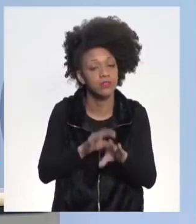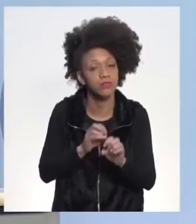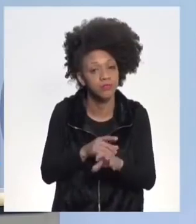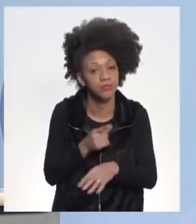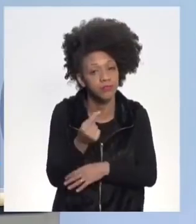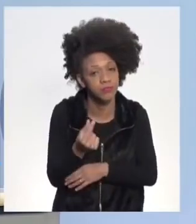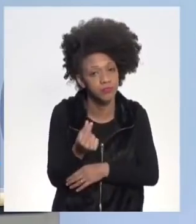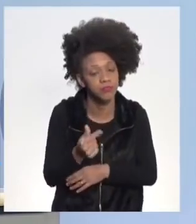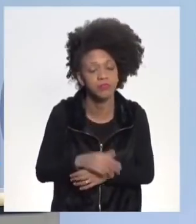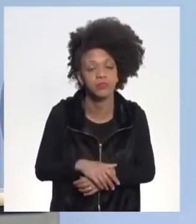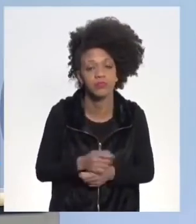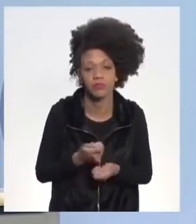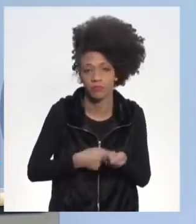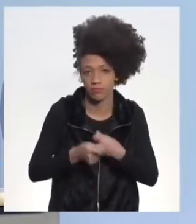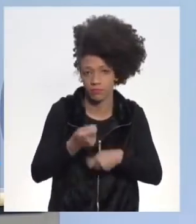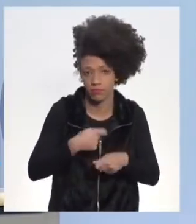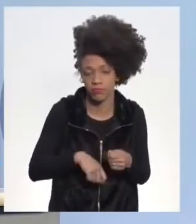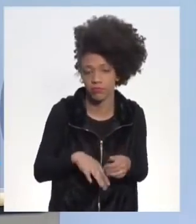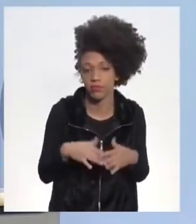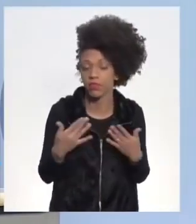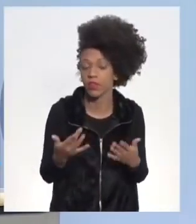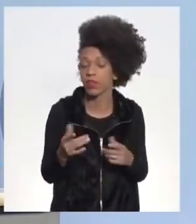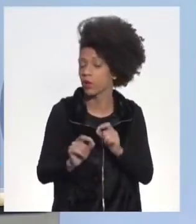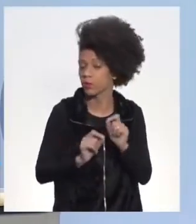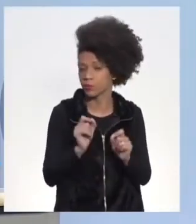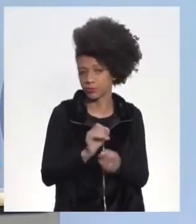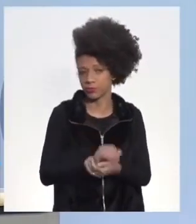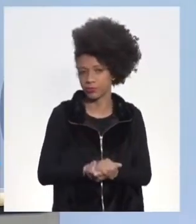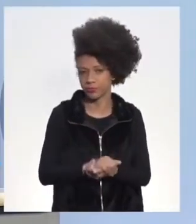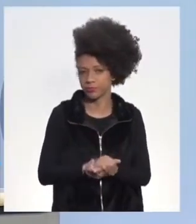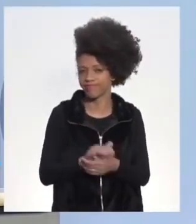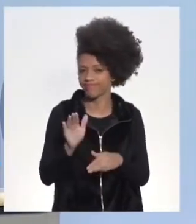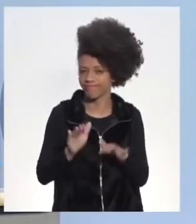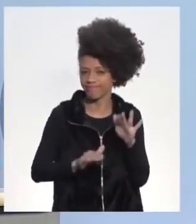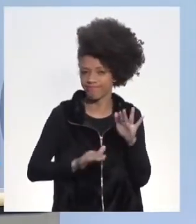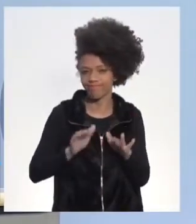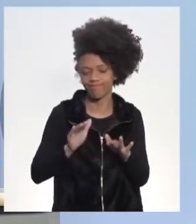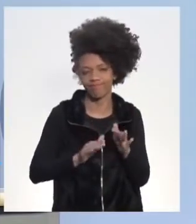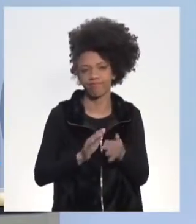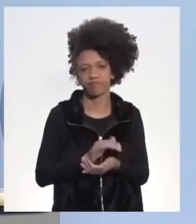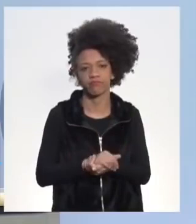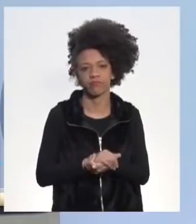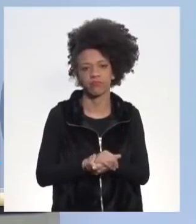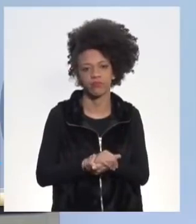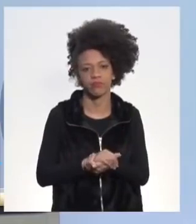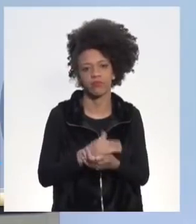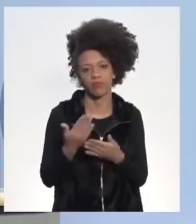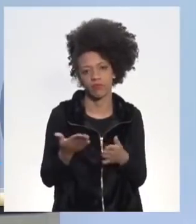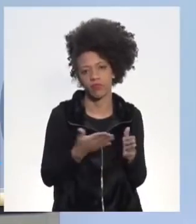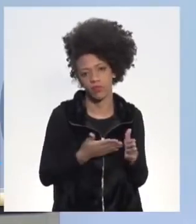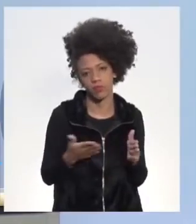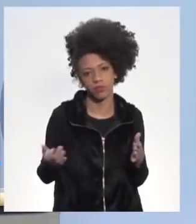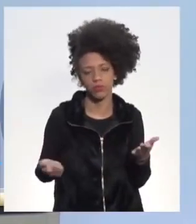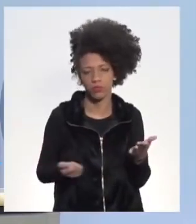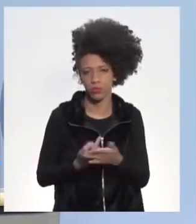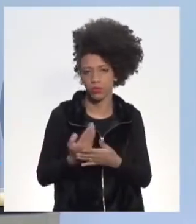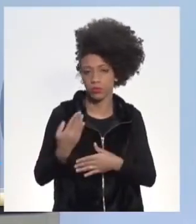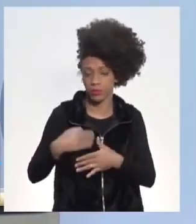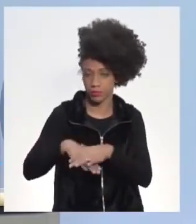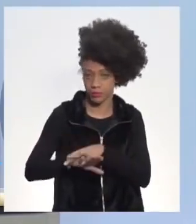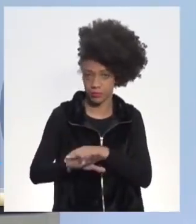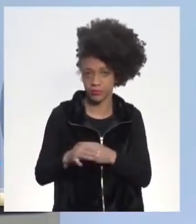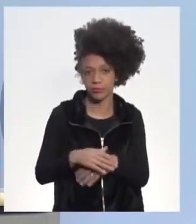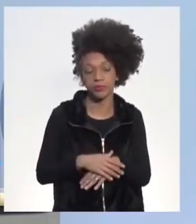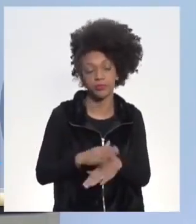financeira, é um ponto do seguinte, às vezes, né, vamos colocar na atual situação de comprar o tênis,